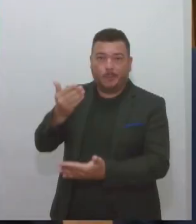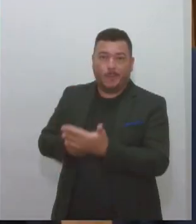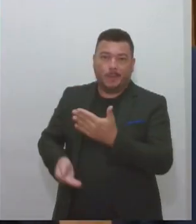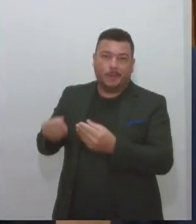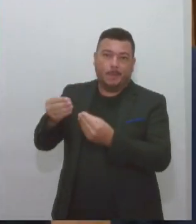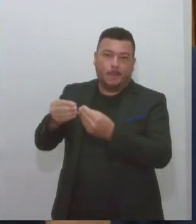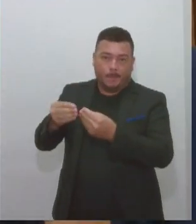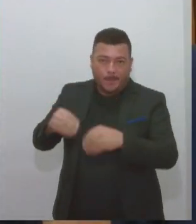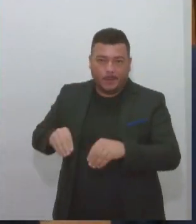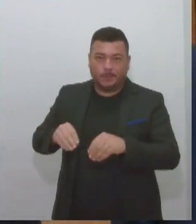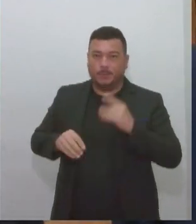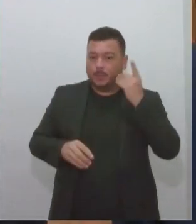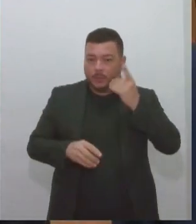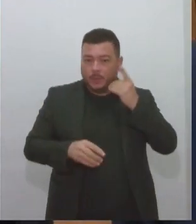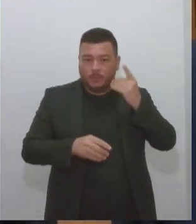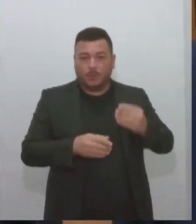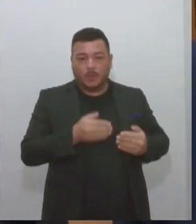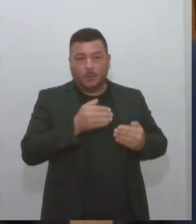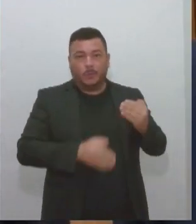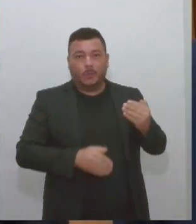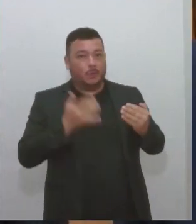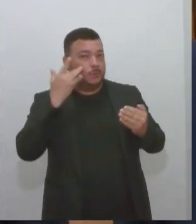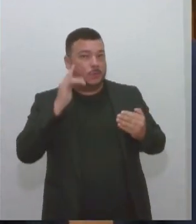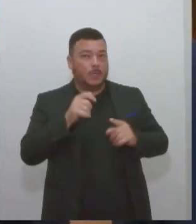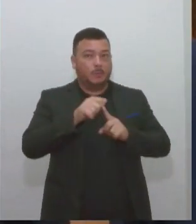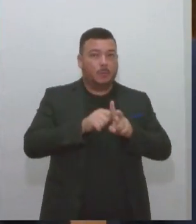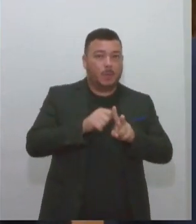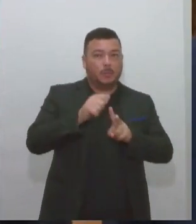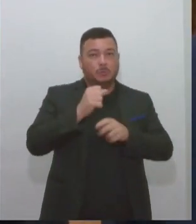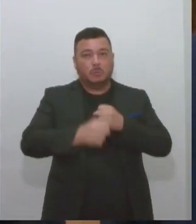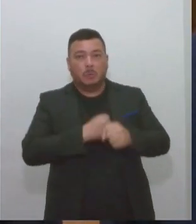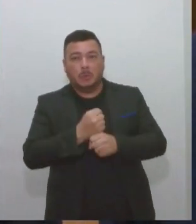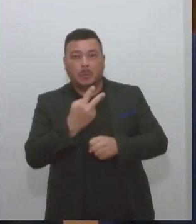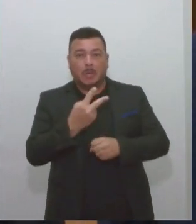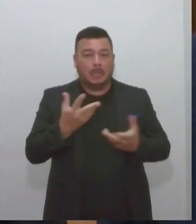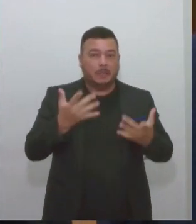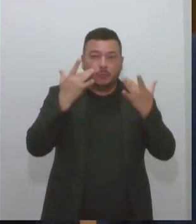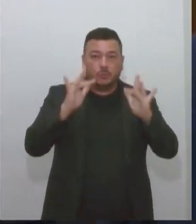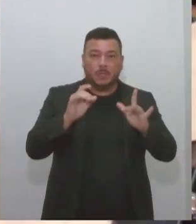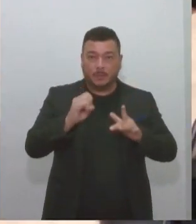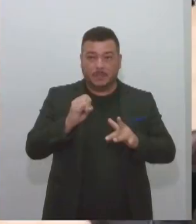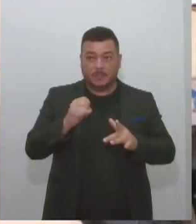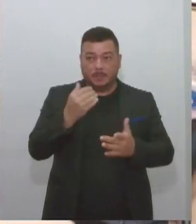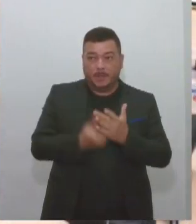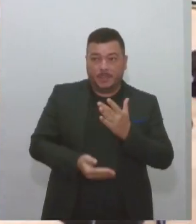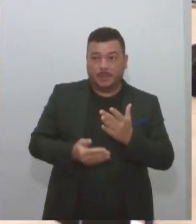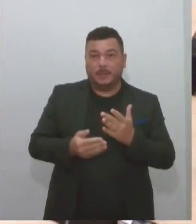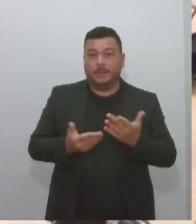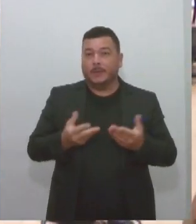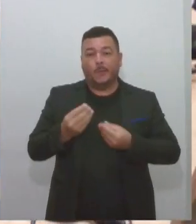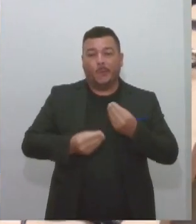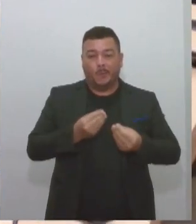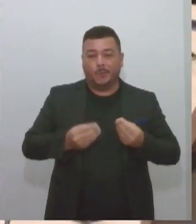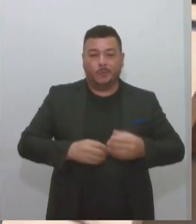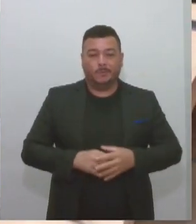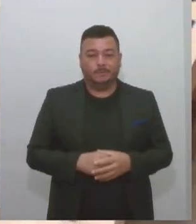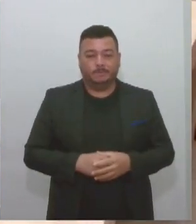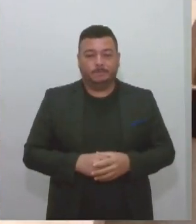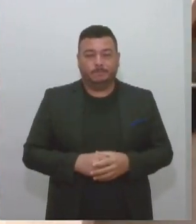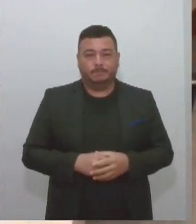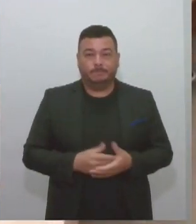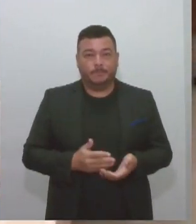oposição falaram, a gente não sabe se vai ser daqui a 2 meses, 2 anos, mas isso ia cair. E quando caísse, eles poderiam ficar descobertos sem uma lei. De forma secreta,